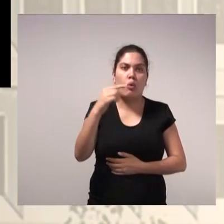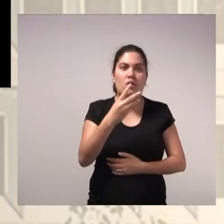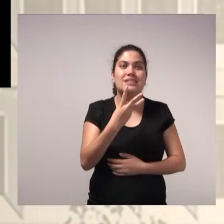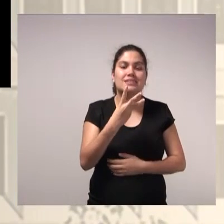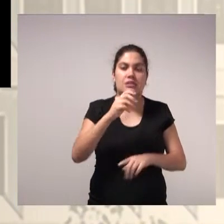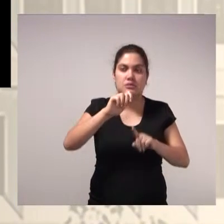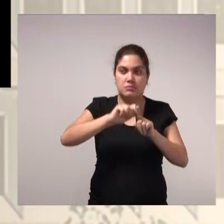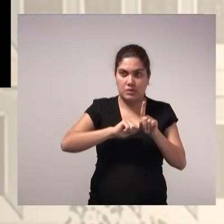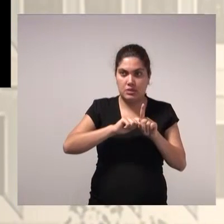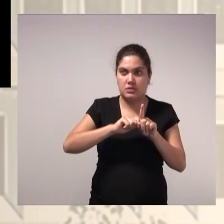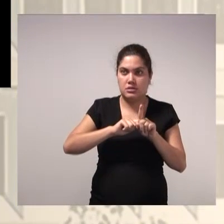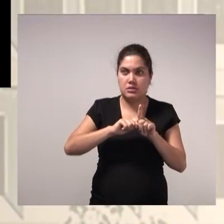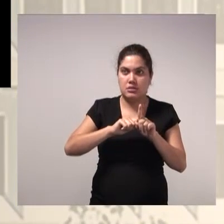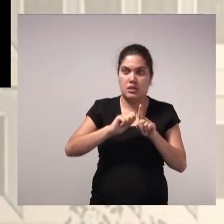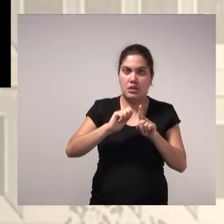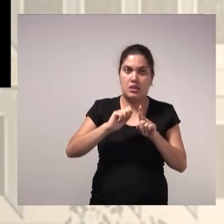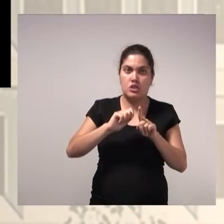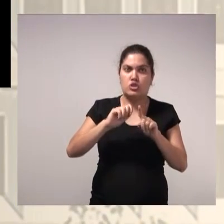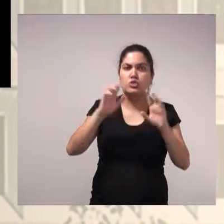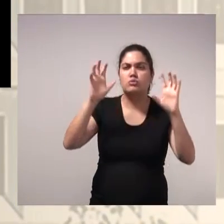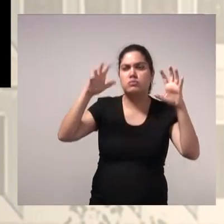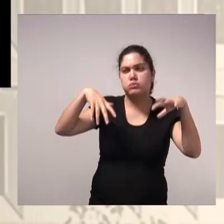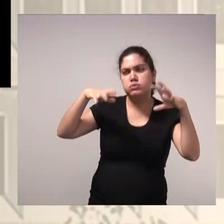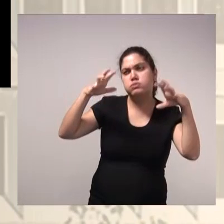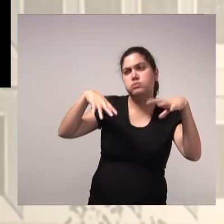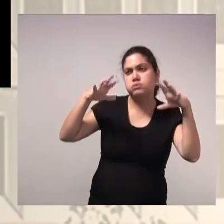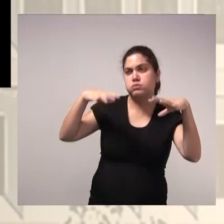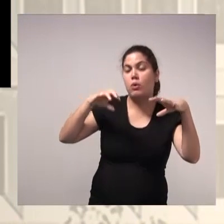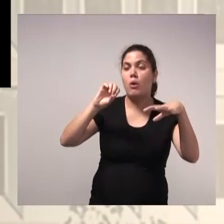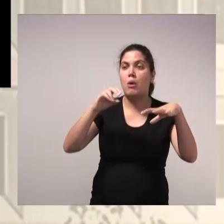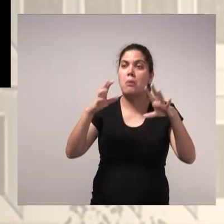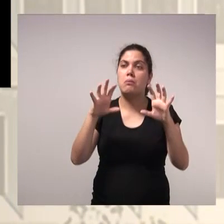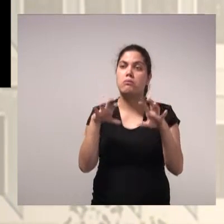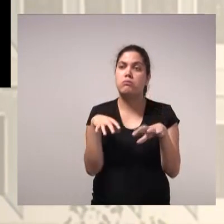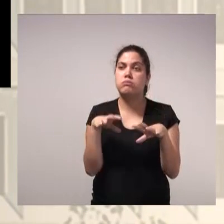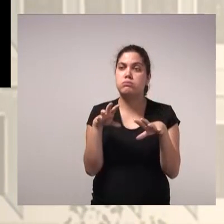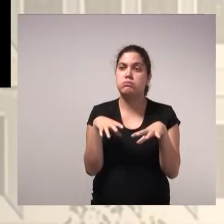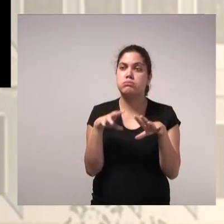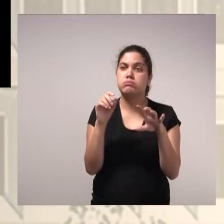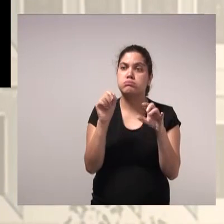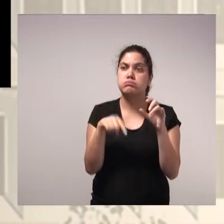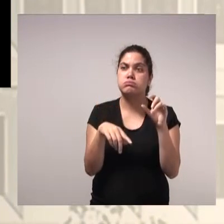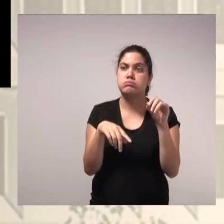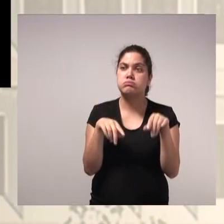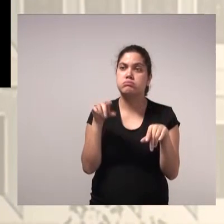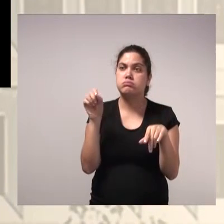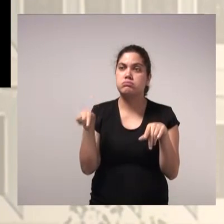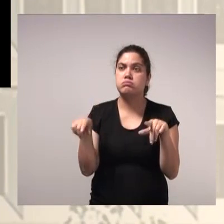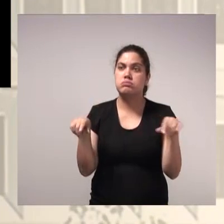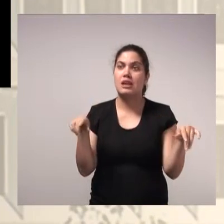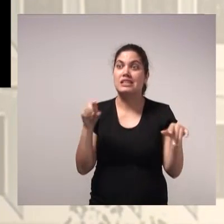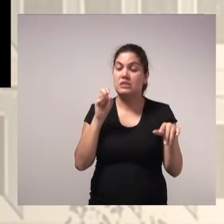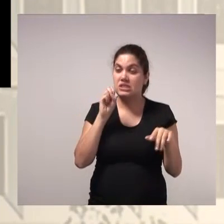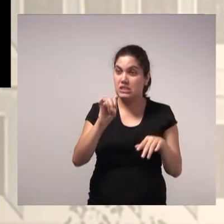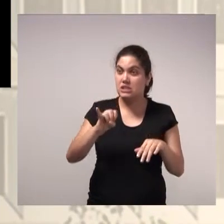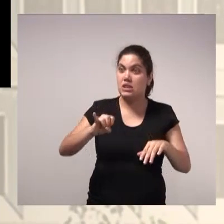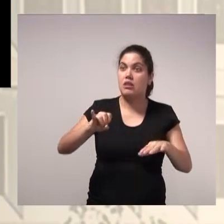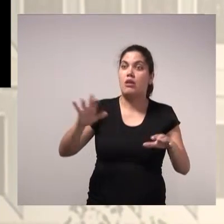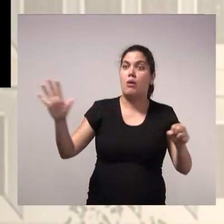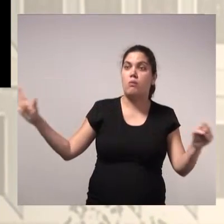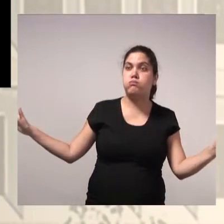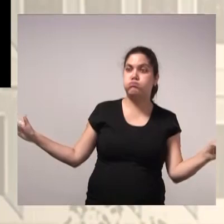meses que chove médio ou chove pouco. Então, se você tem os seus reservatórios cheios,